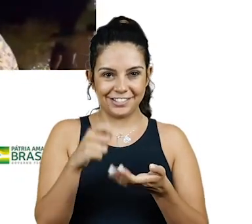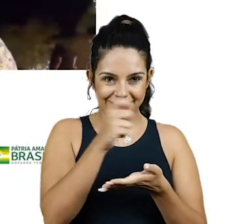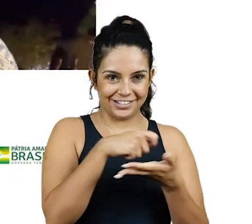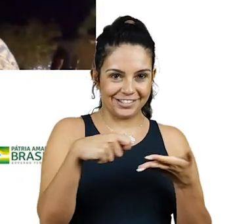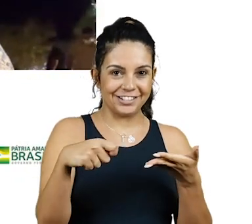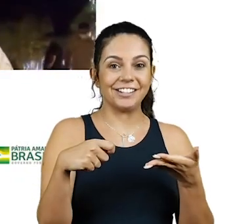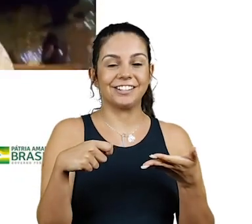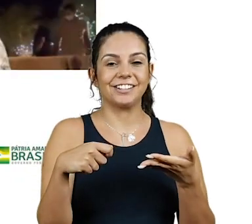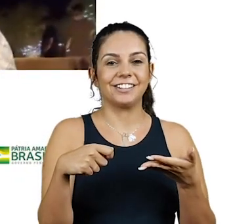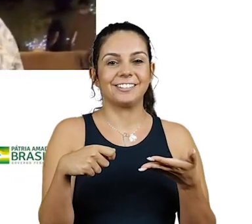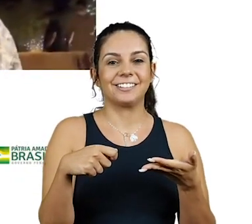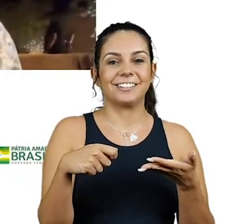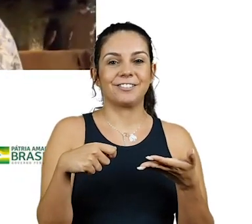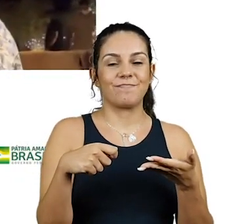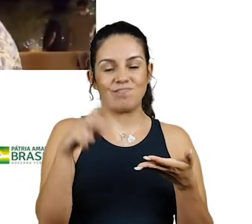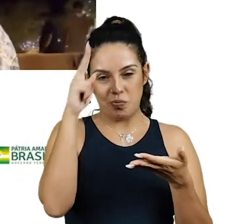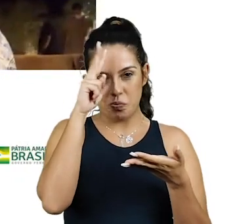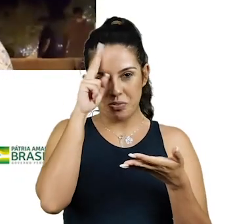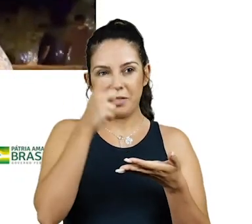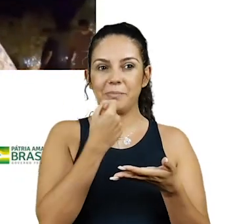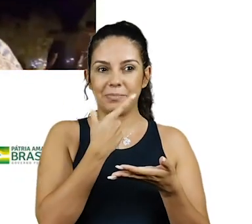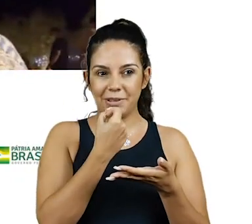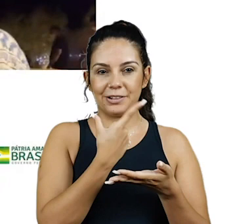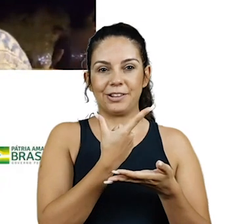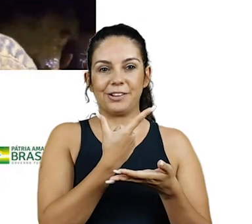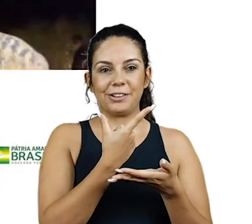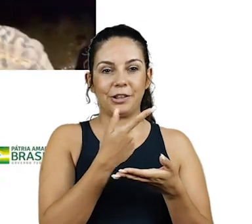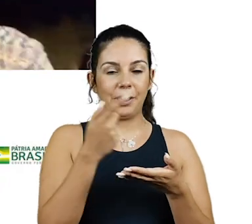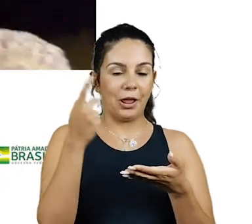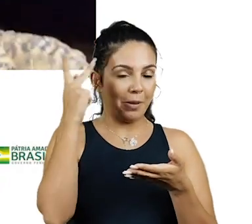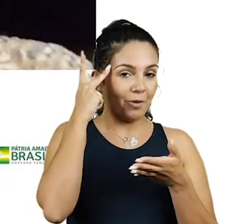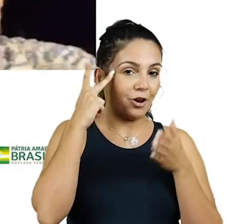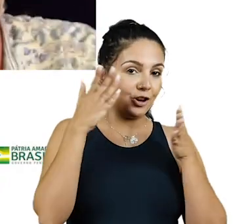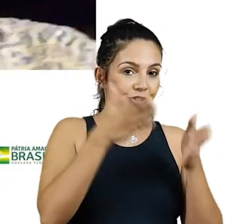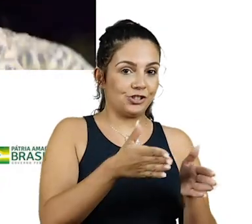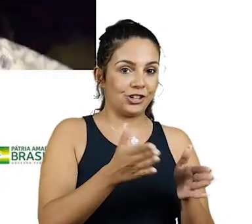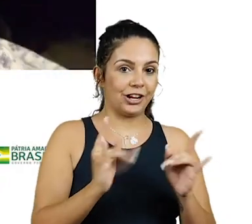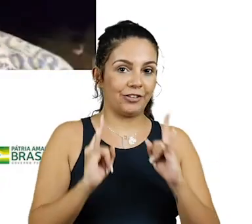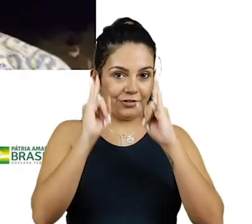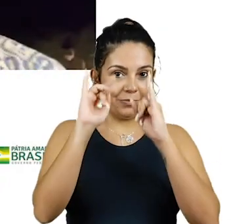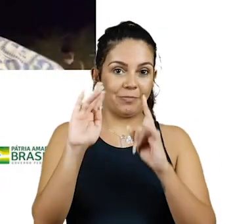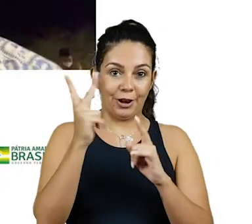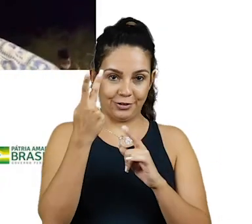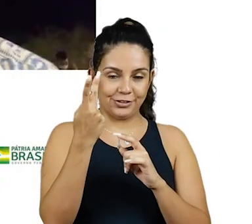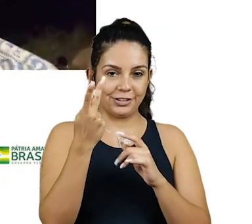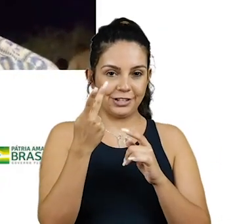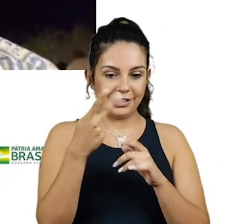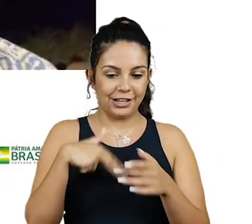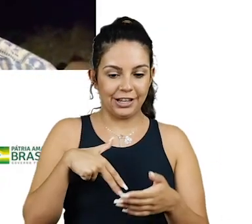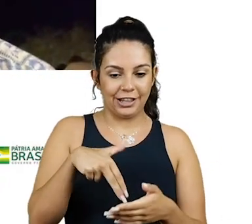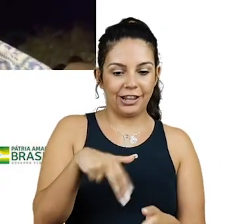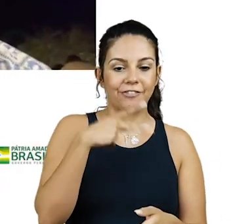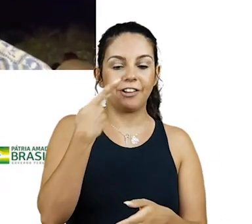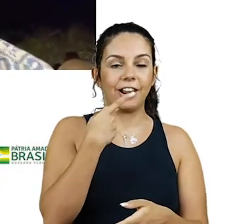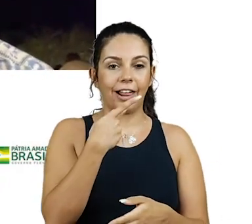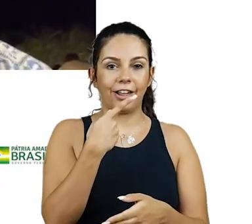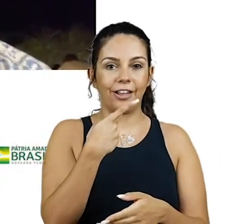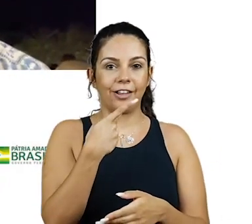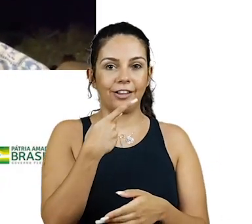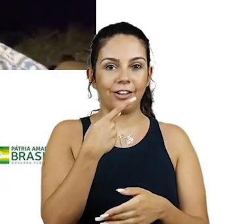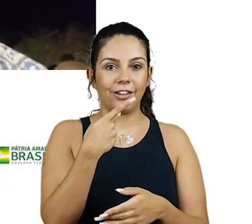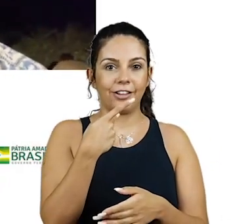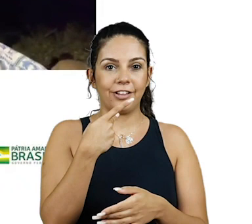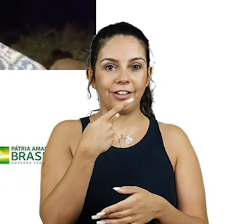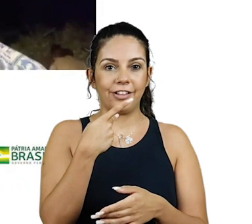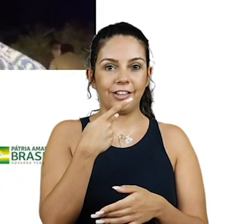mineiro. Aquela história da piadinha do paulista, quando chega num elevador em Belo Horizonte, entra aqui e fala. Na hora que ele